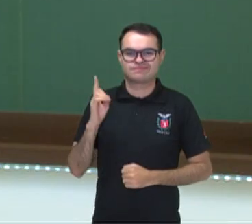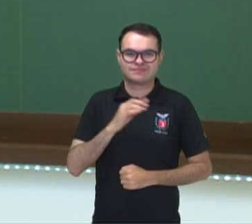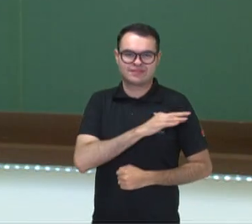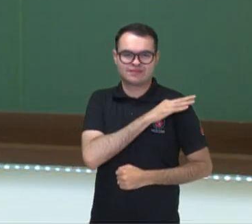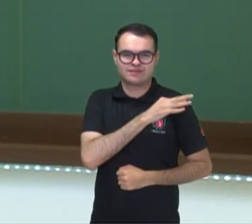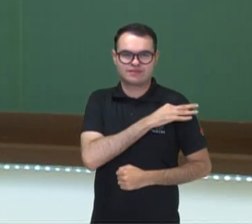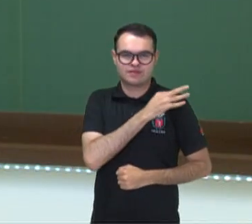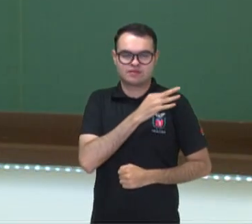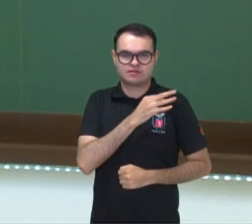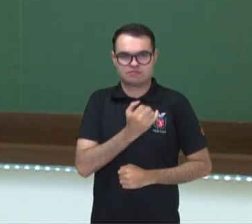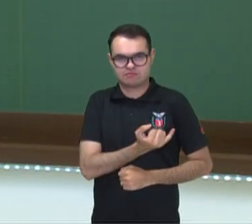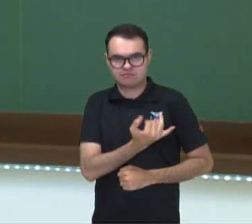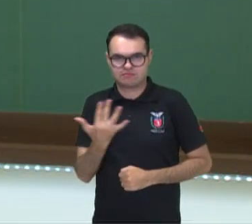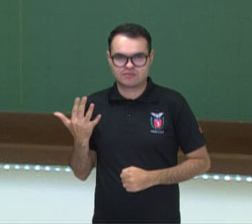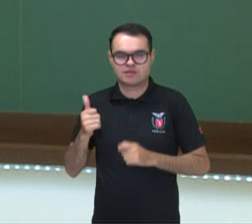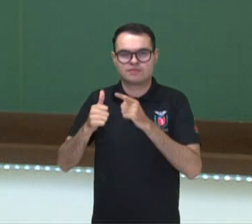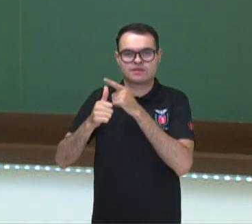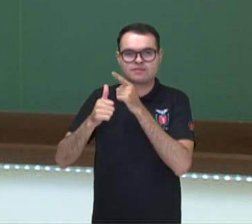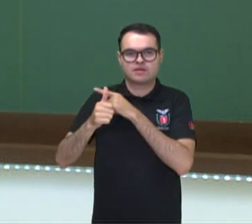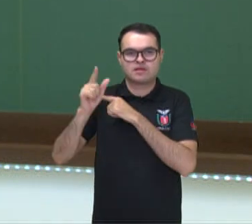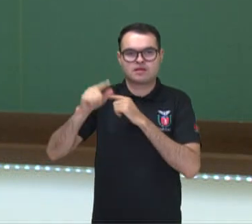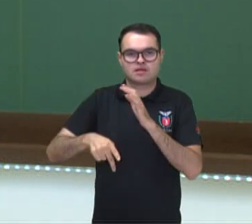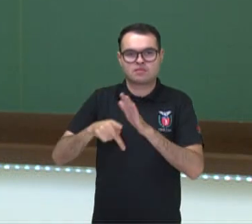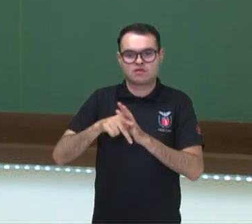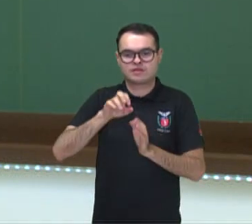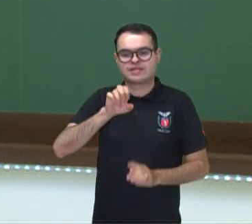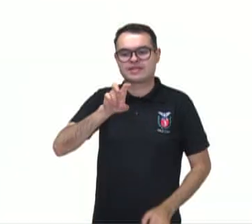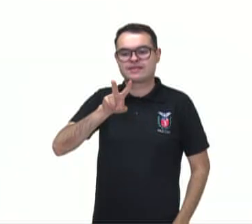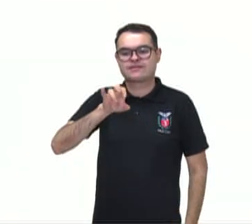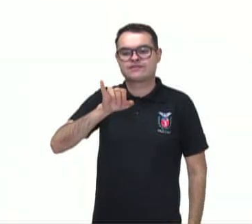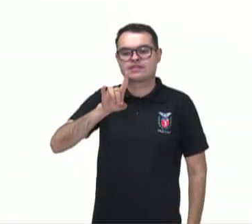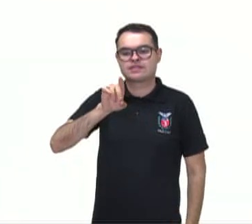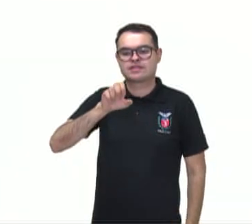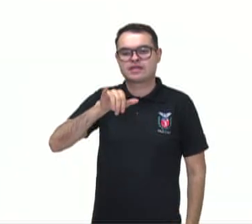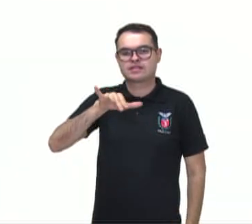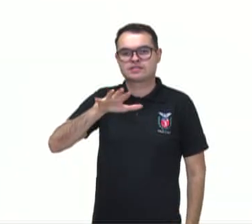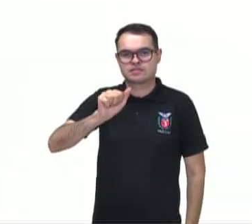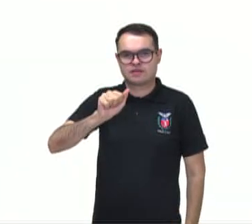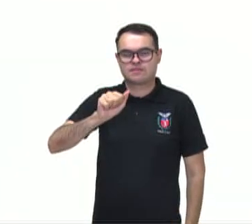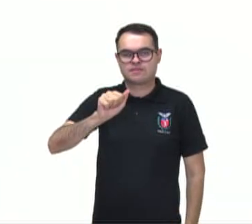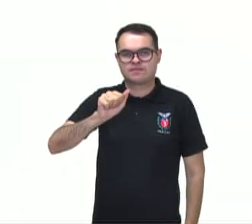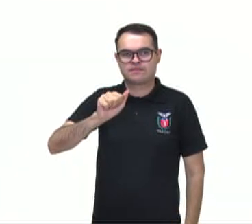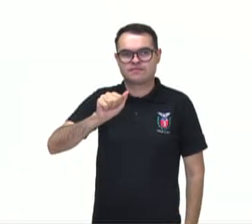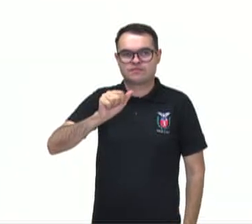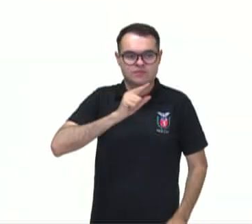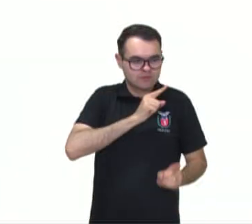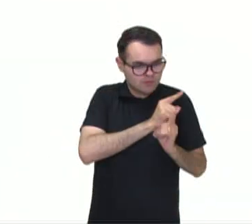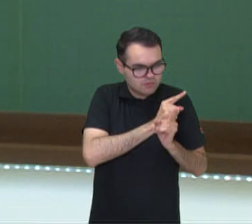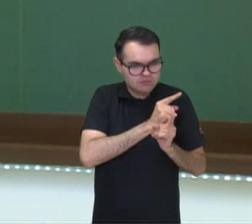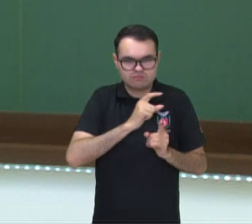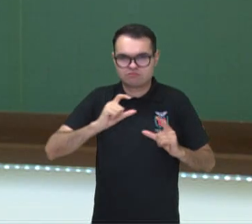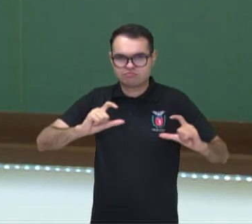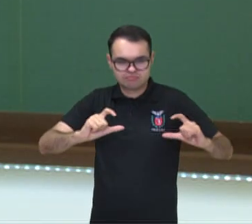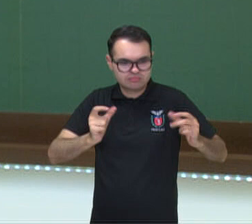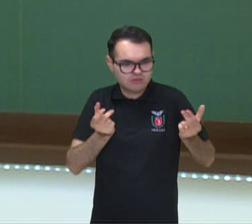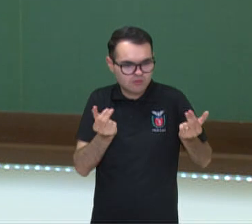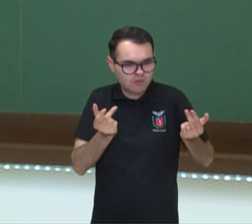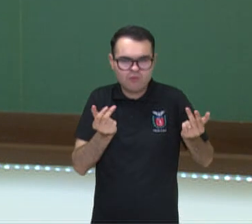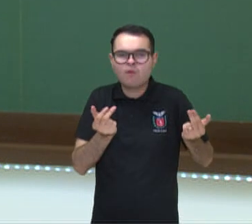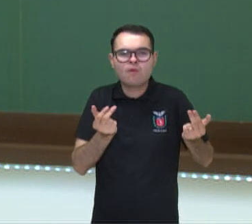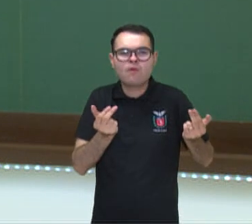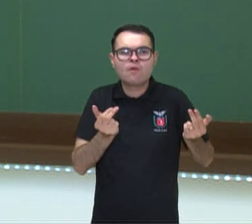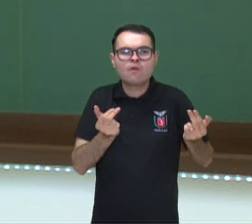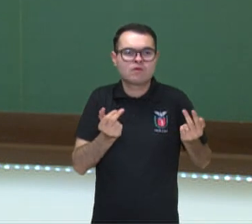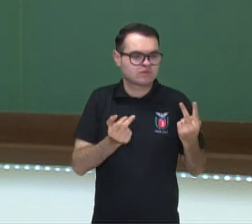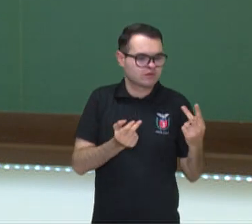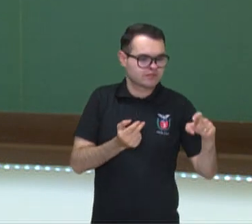de fatoração. A primeira, fatoração por evidência, onde você encontra o termo comum. Ó, nessa soma aqui eu tenho 2x